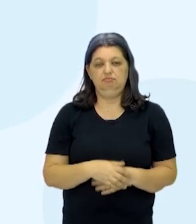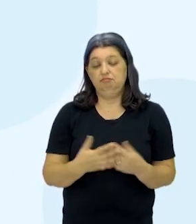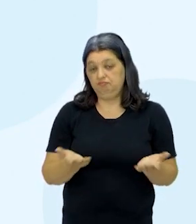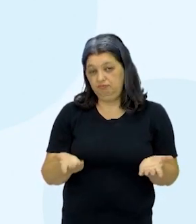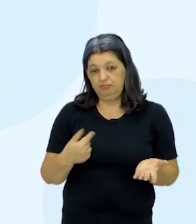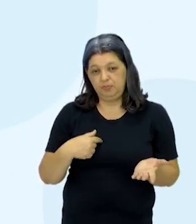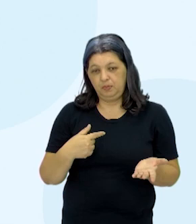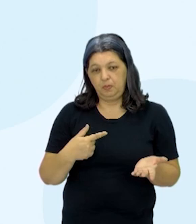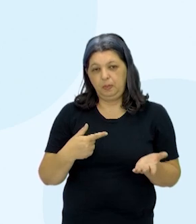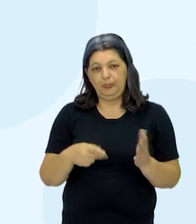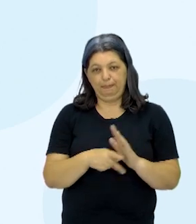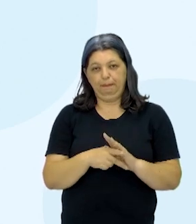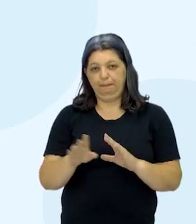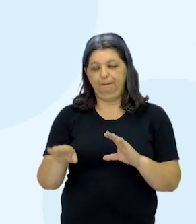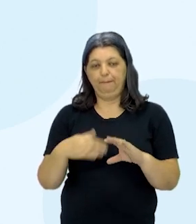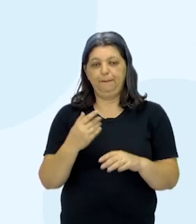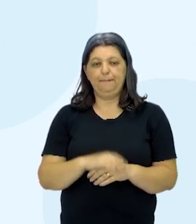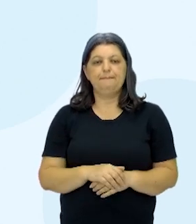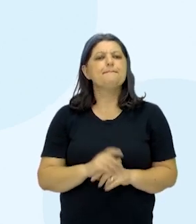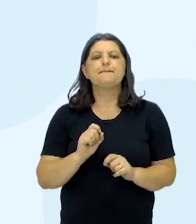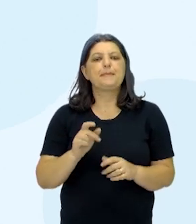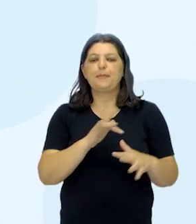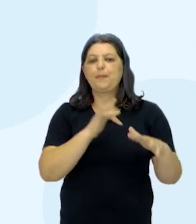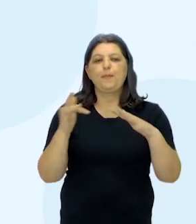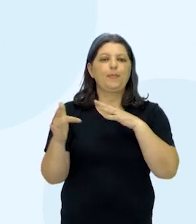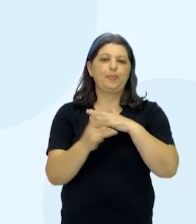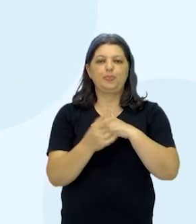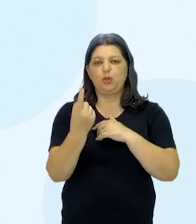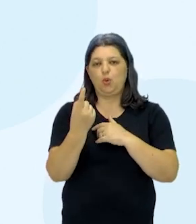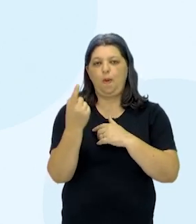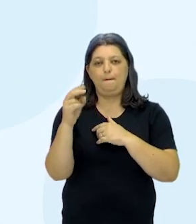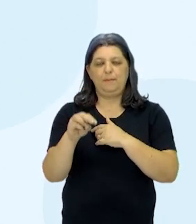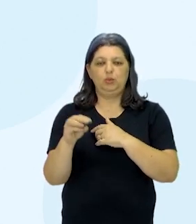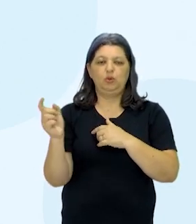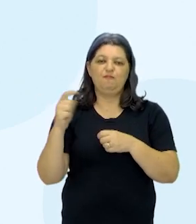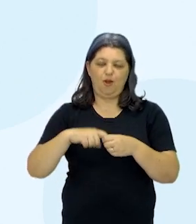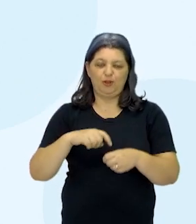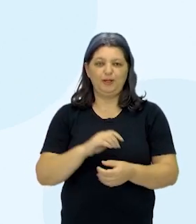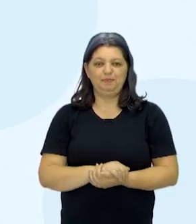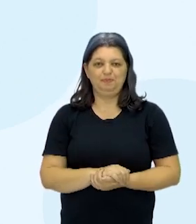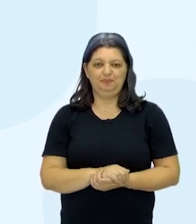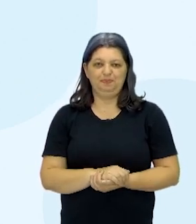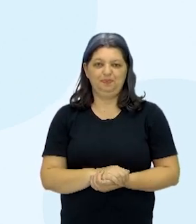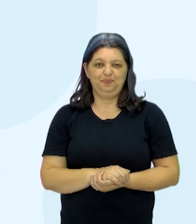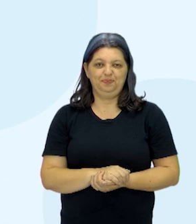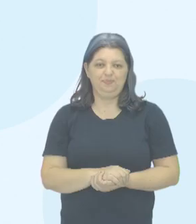Se não vierem censura, a gente fala. Qual é a sua rede social favorita? Um minuto, já voltamos.